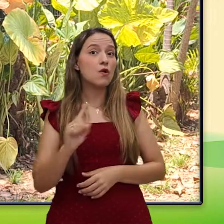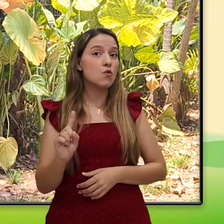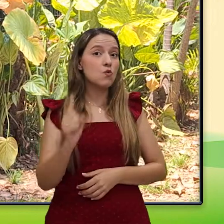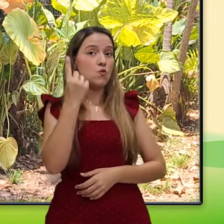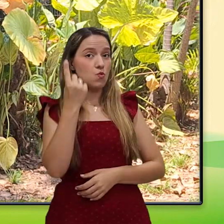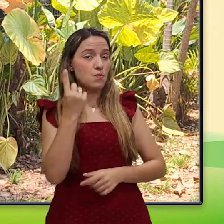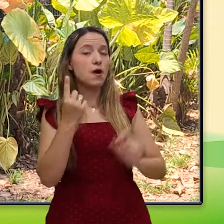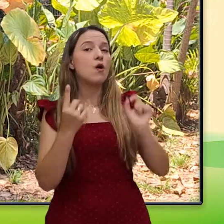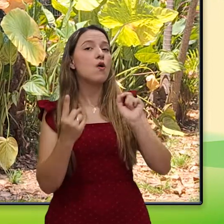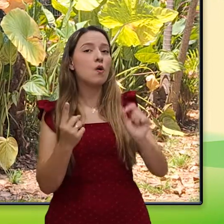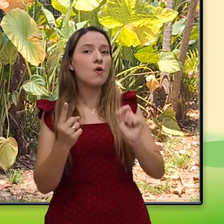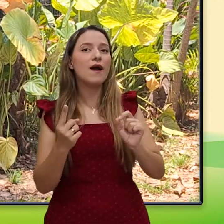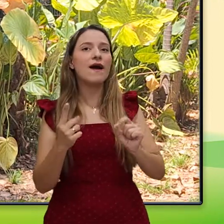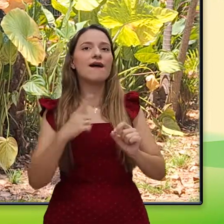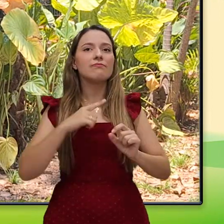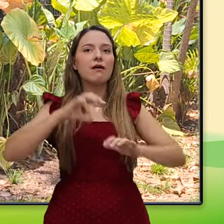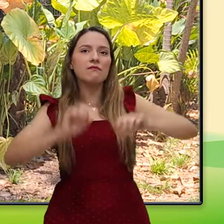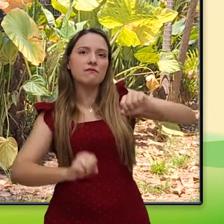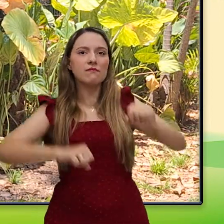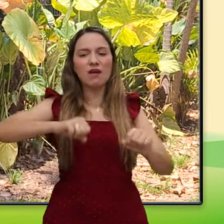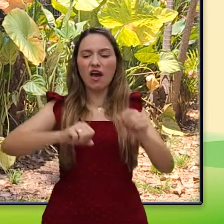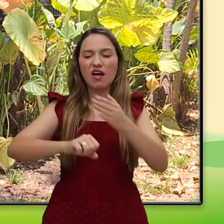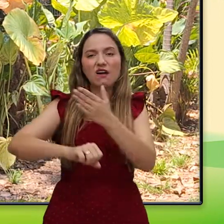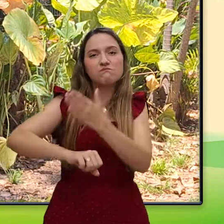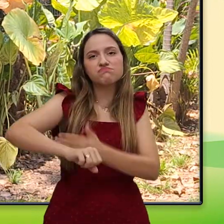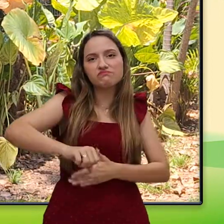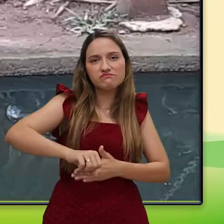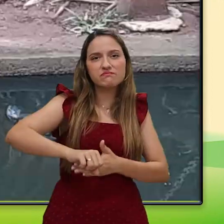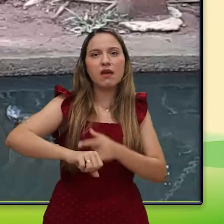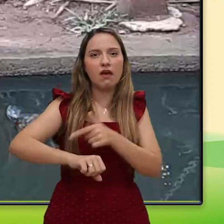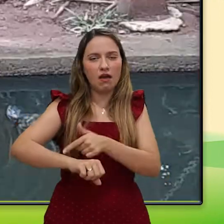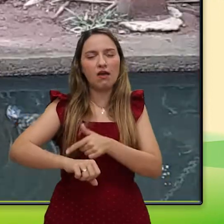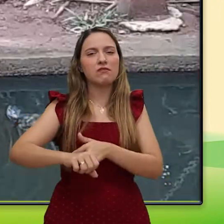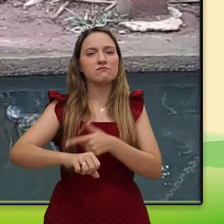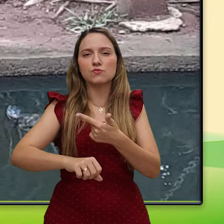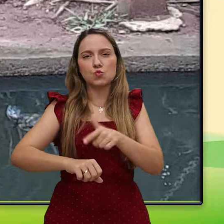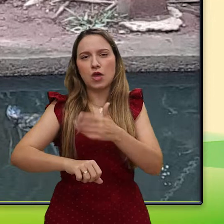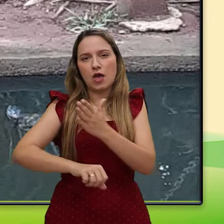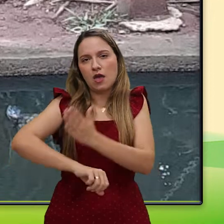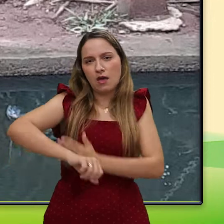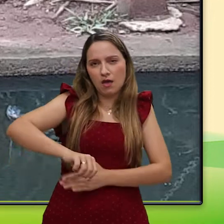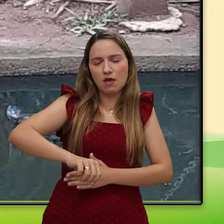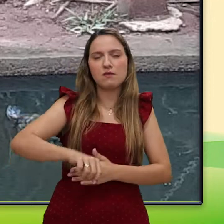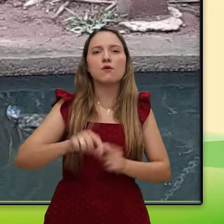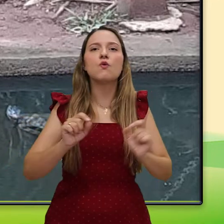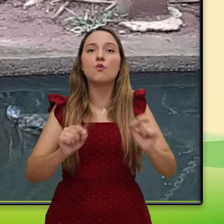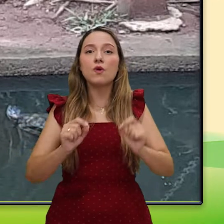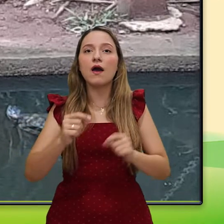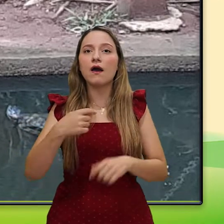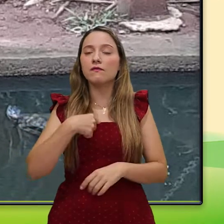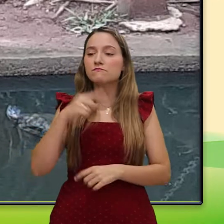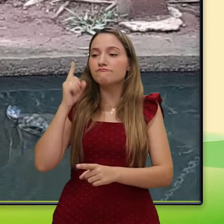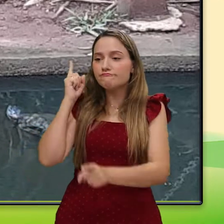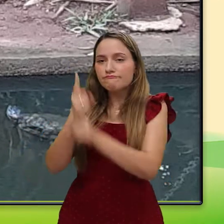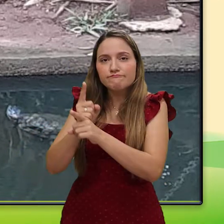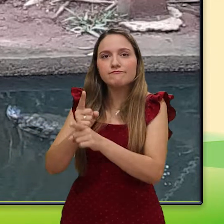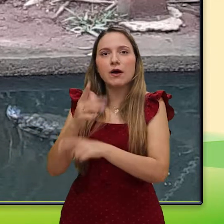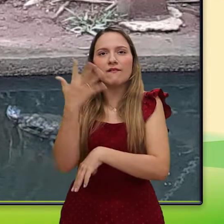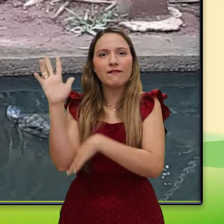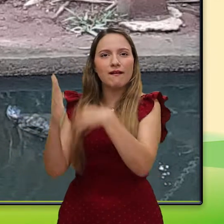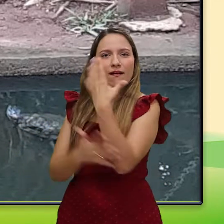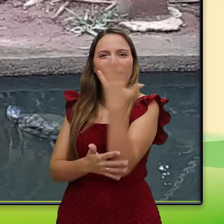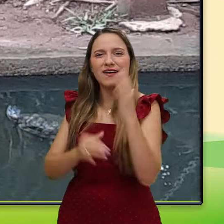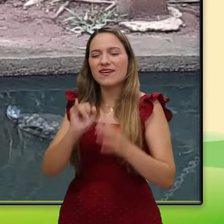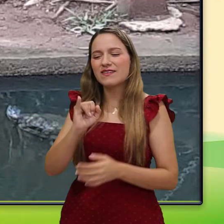temos uma das nossas espécimes que ela falta uma patinha. Ah, sobre essa que eu queria falar. Isso, ela não tem uma patinha. Ela foi um resgate, né, ela